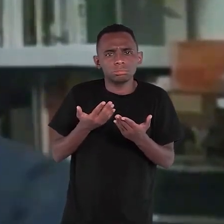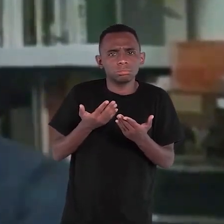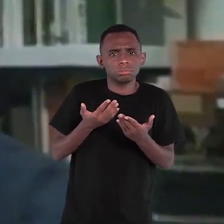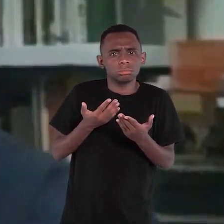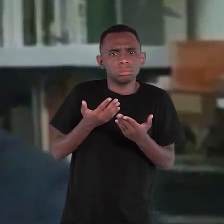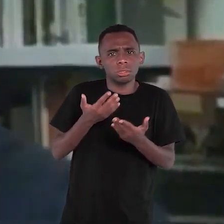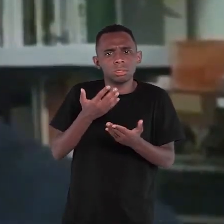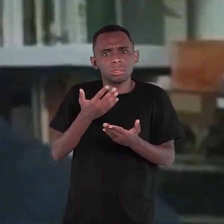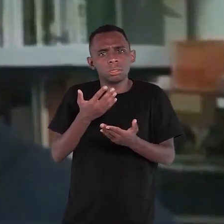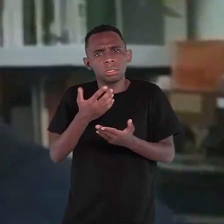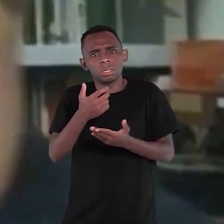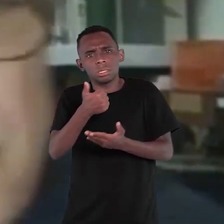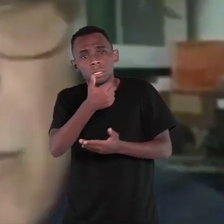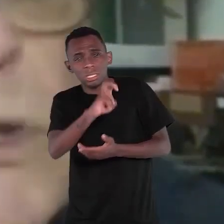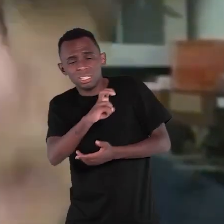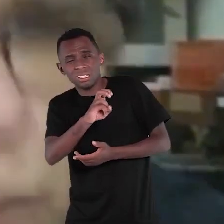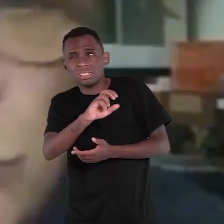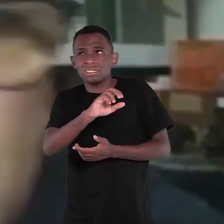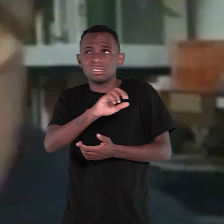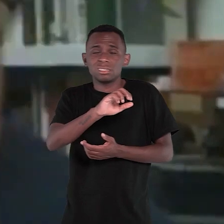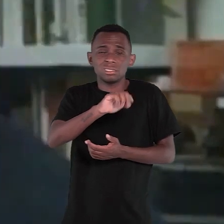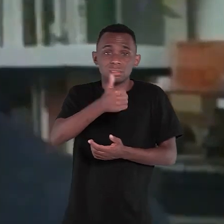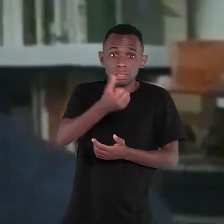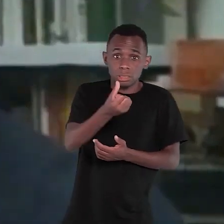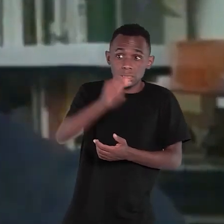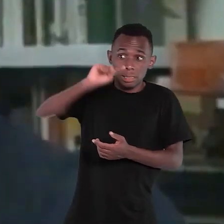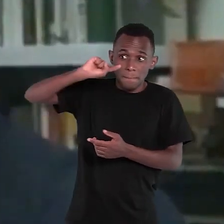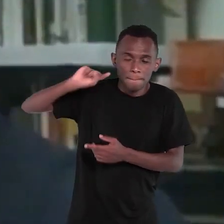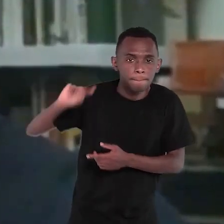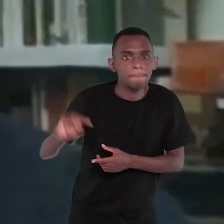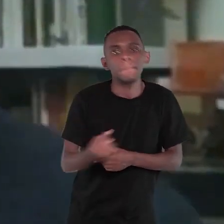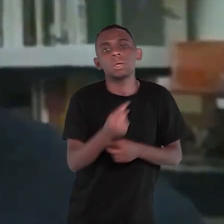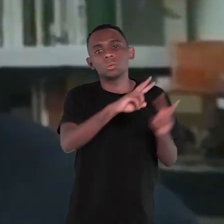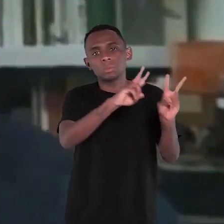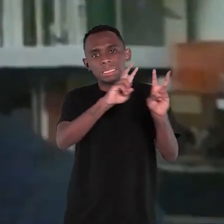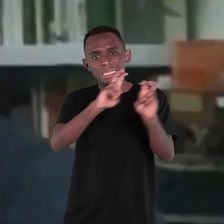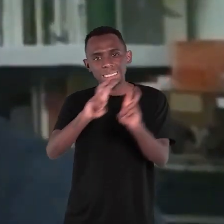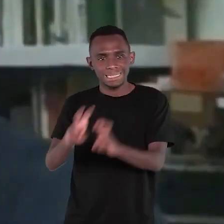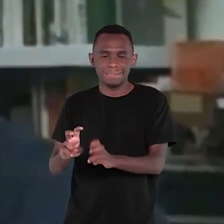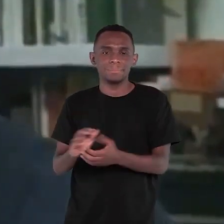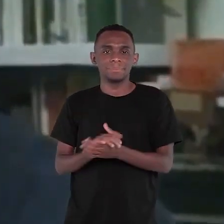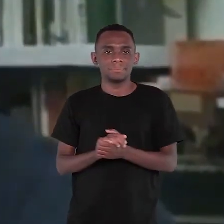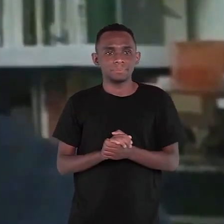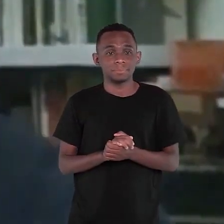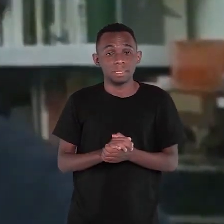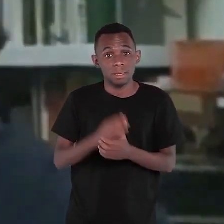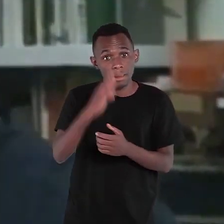redor de 15 a 16 mil títulos, né?